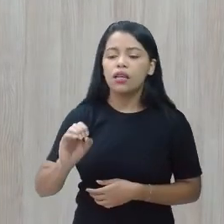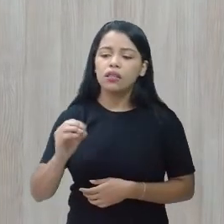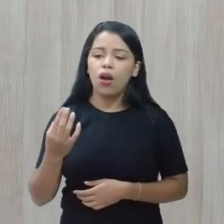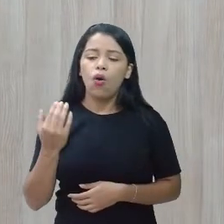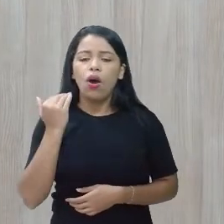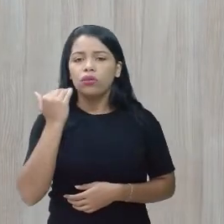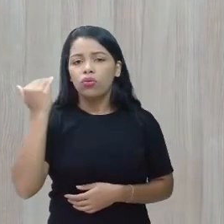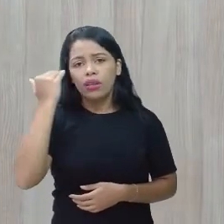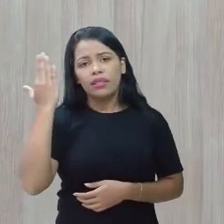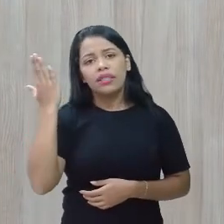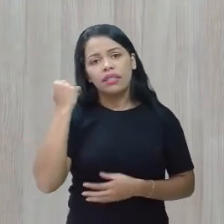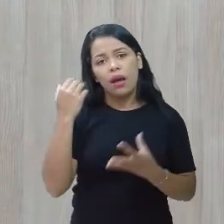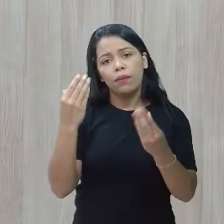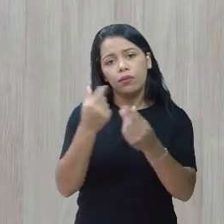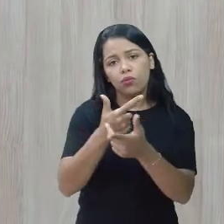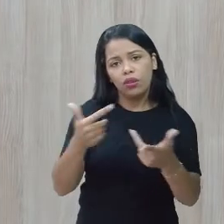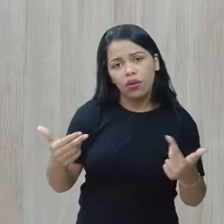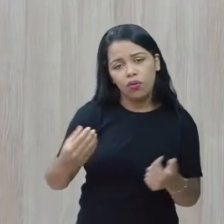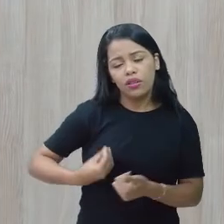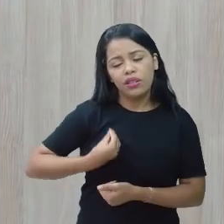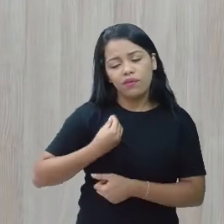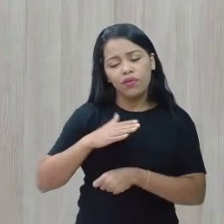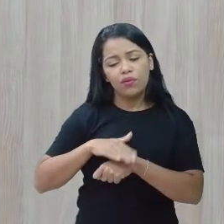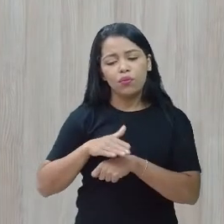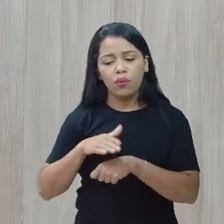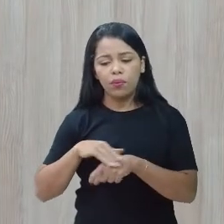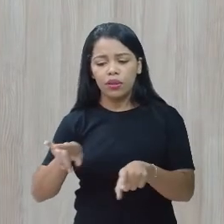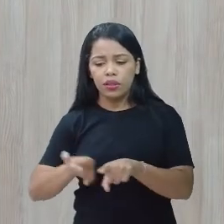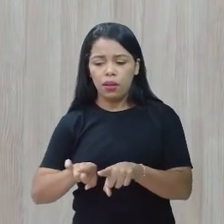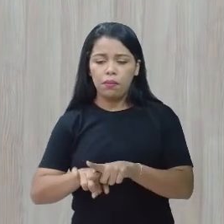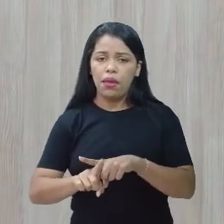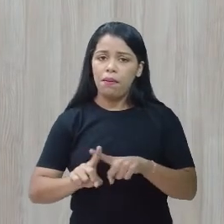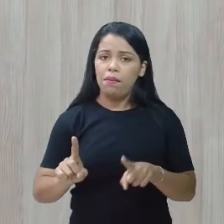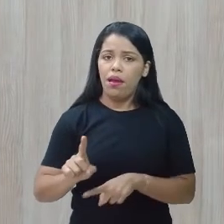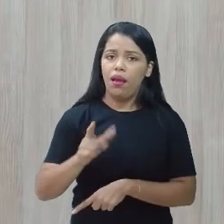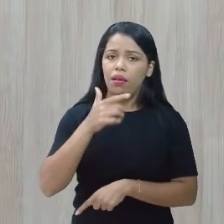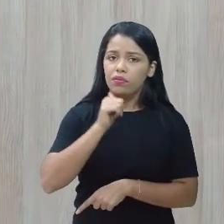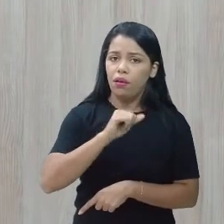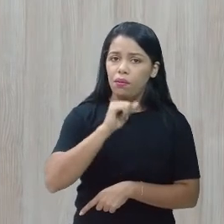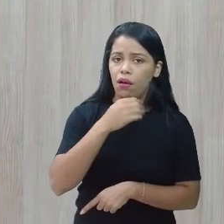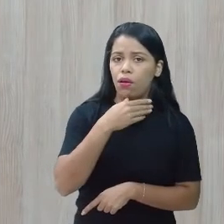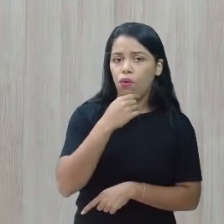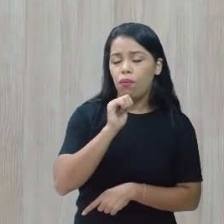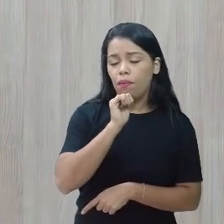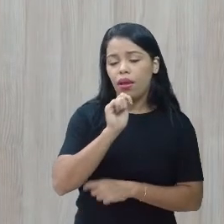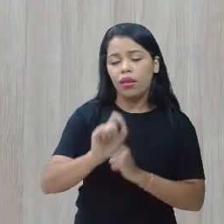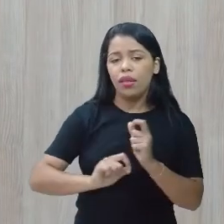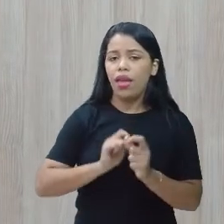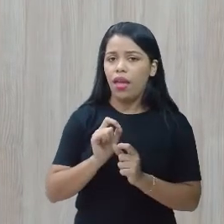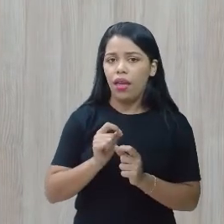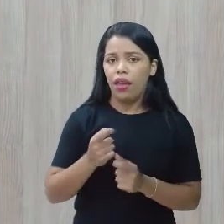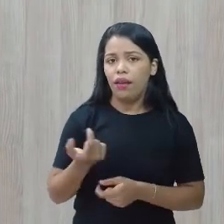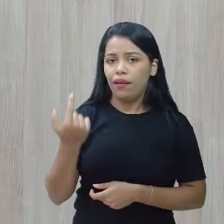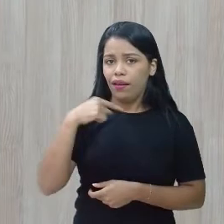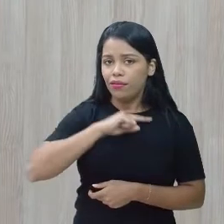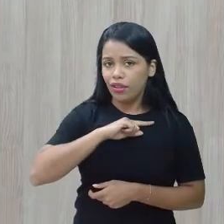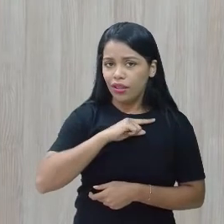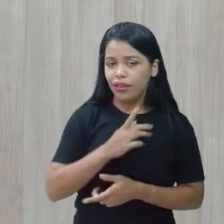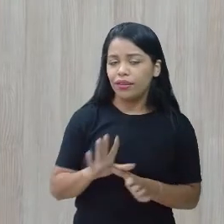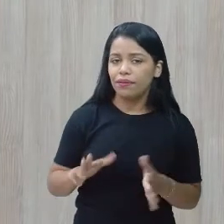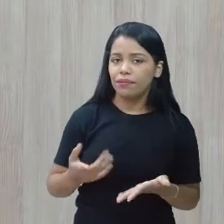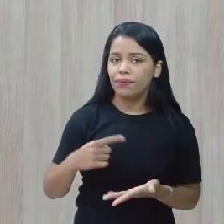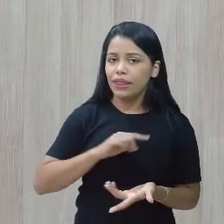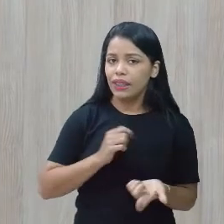vivencia também os seus momentos. E quem são os pais? Somos nós. E aí temos que